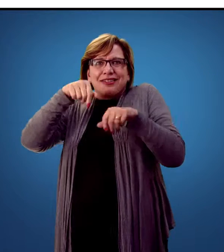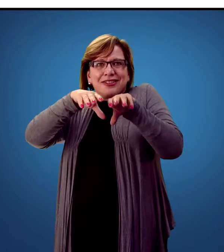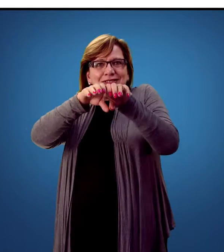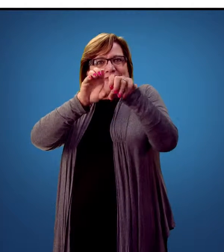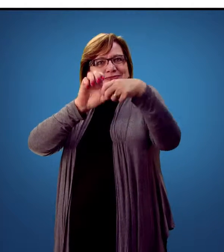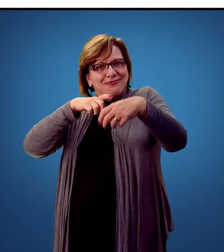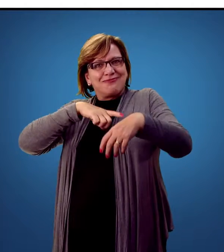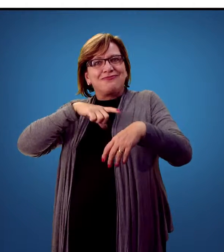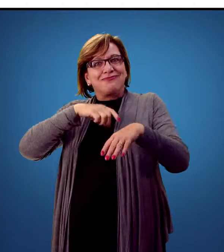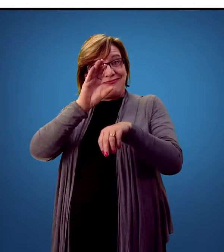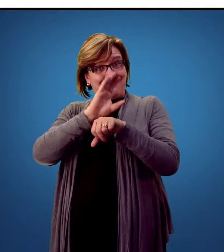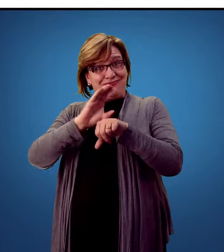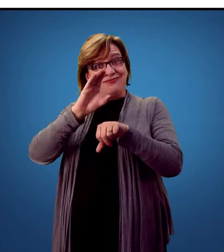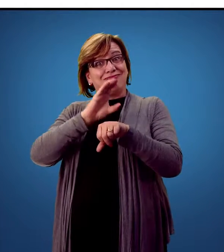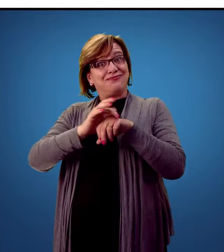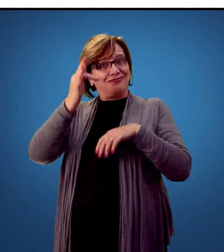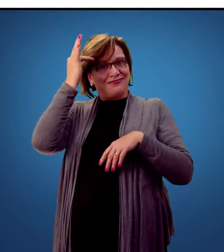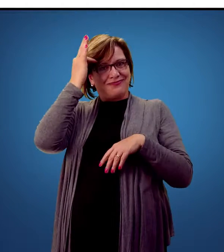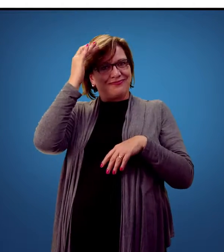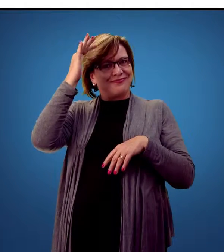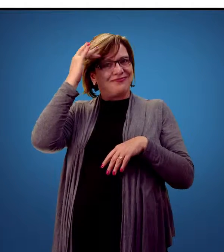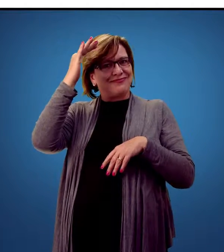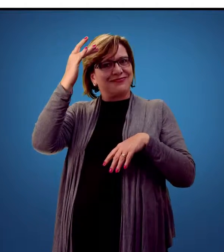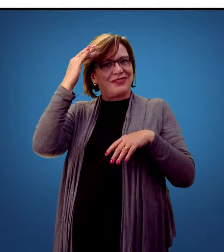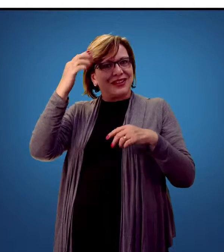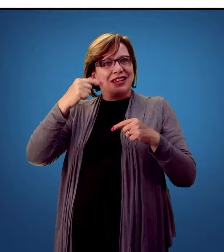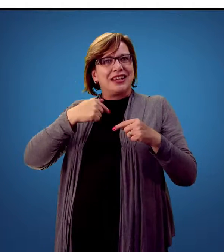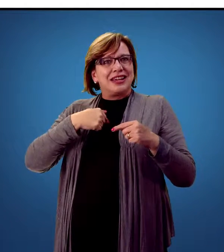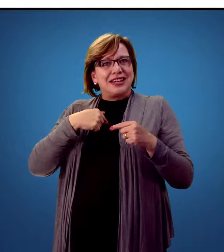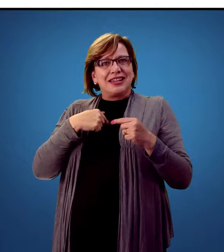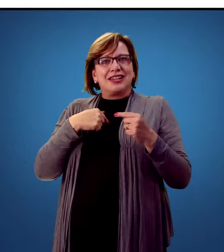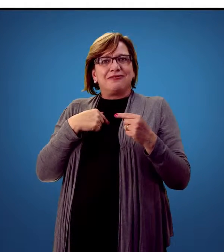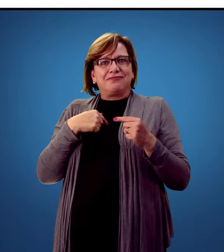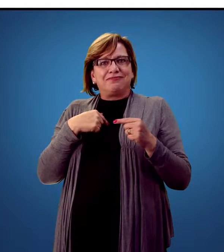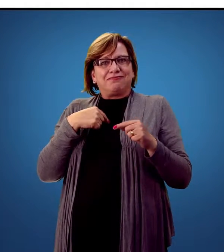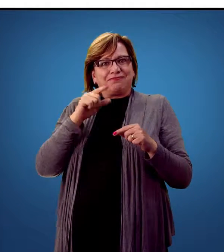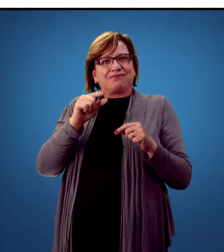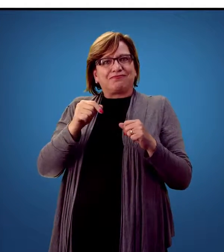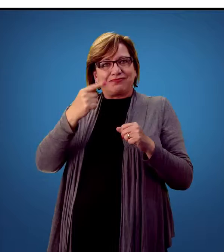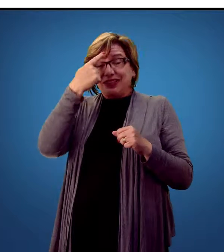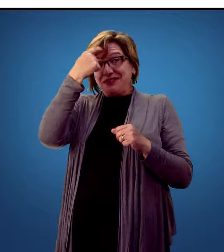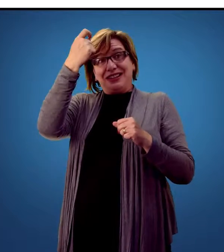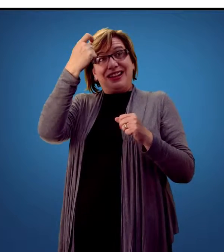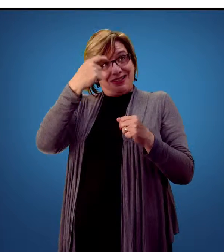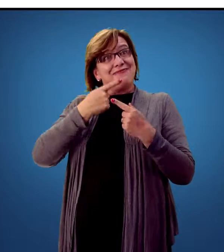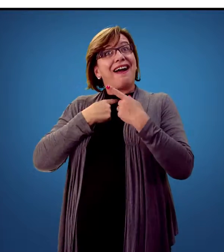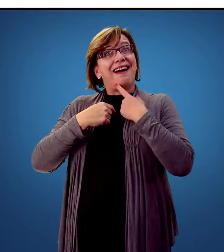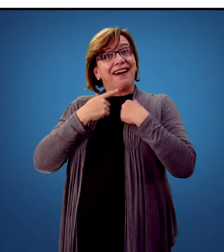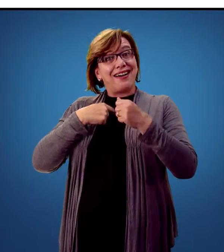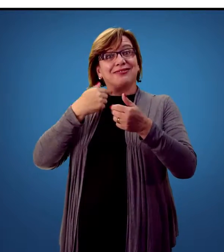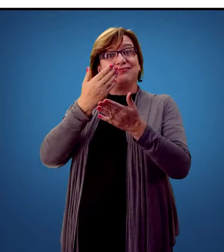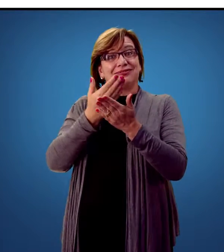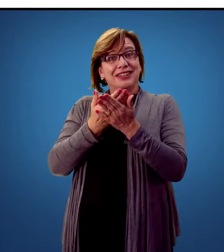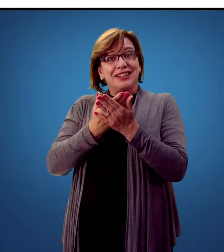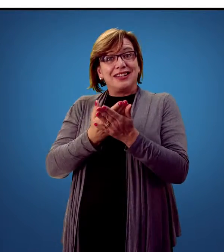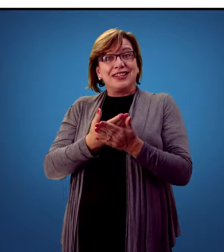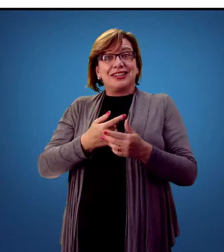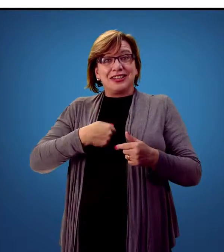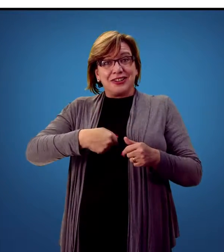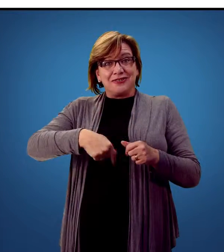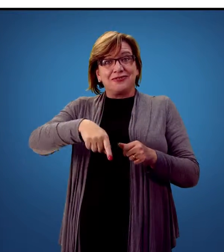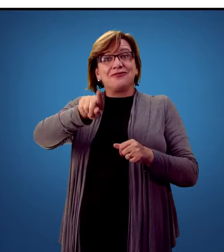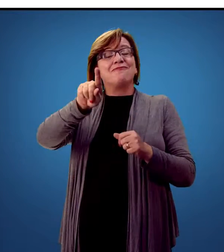existe a possibilidade de fazer o curso de filosofia e isso foi é uma ideia que me atraiu muito e eu acabei vindo